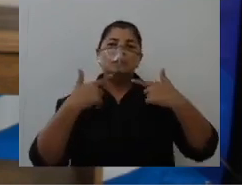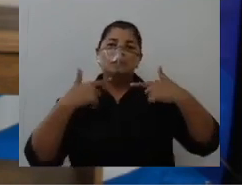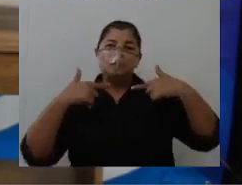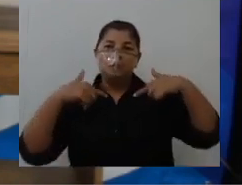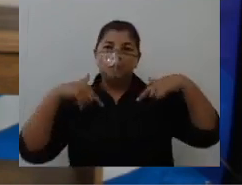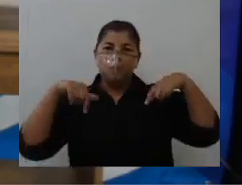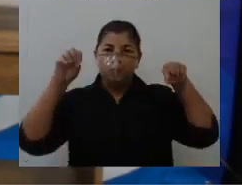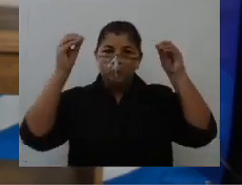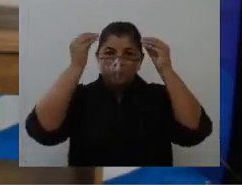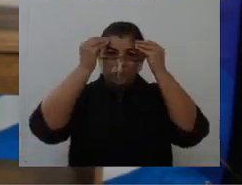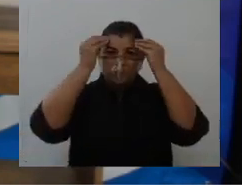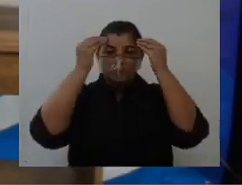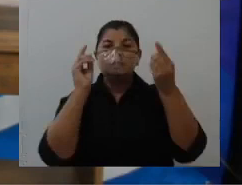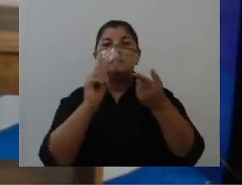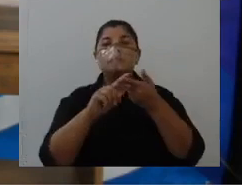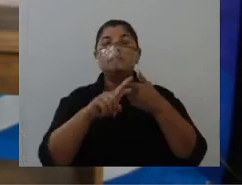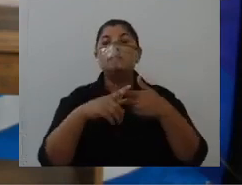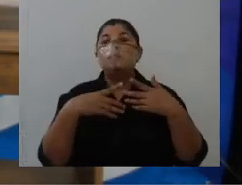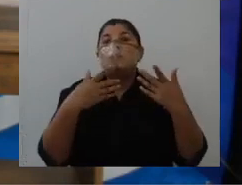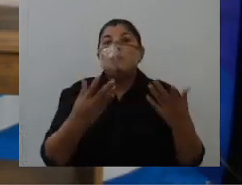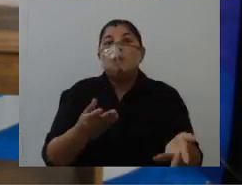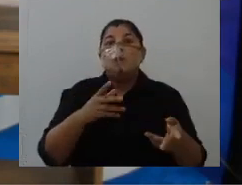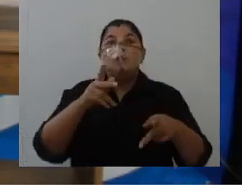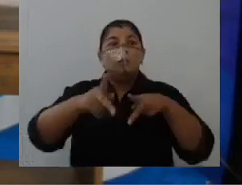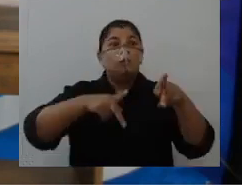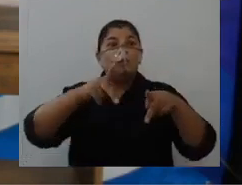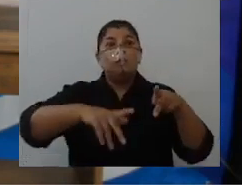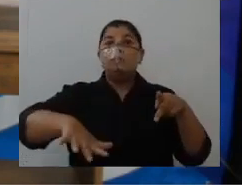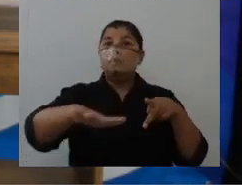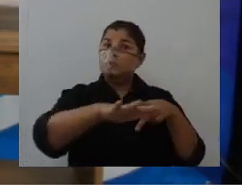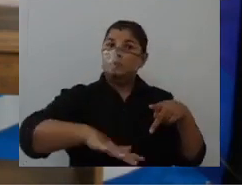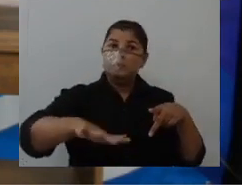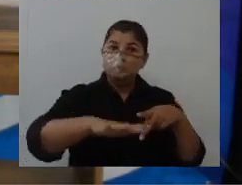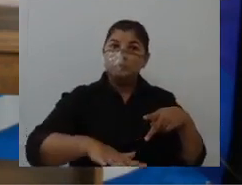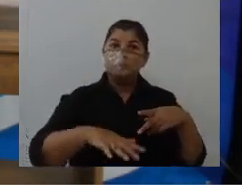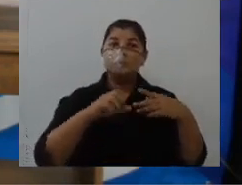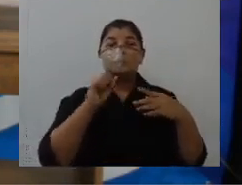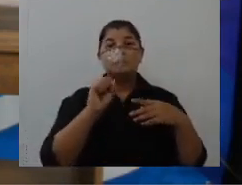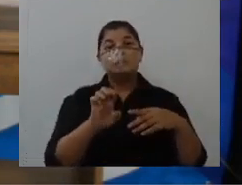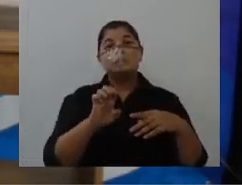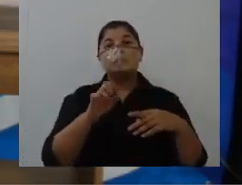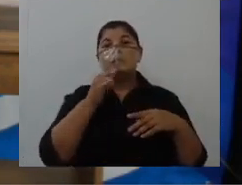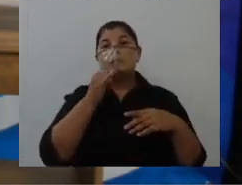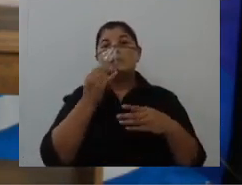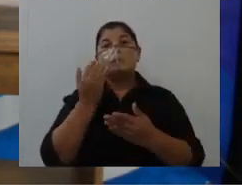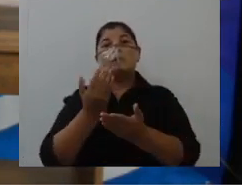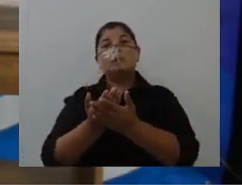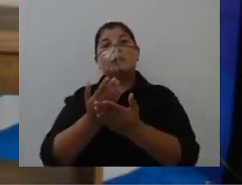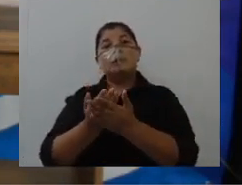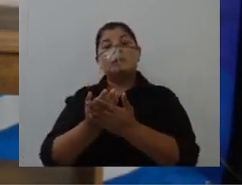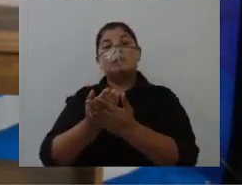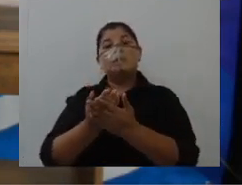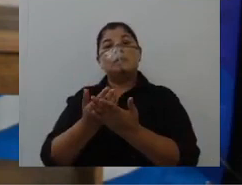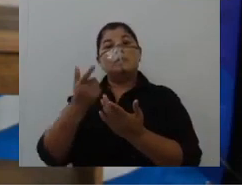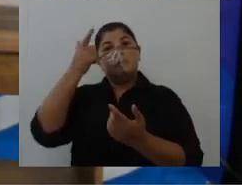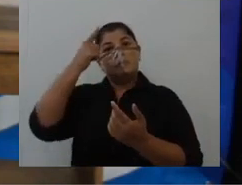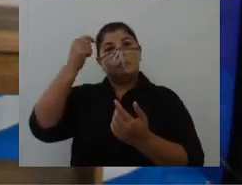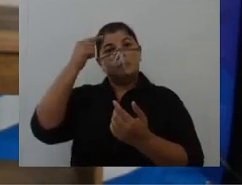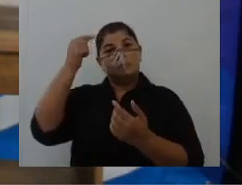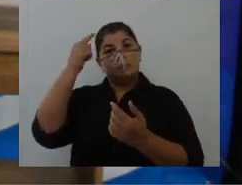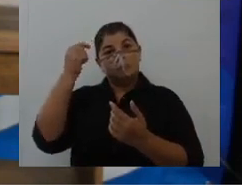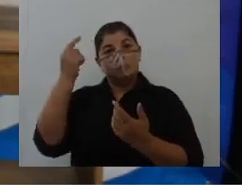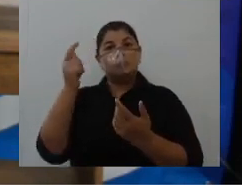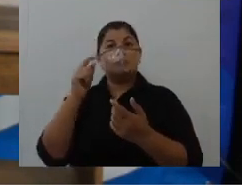e, além do mais, no público. No público. Se eu estivesse dando essa aula, por exemplo, para os meus alunos da universidade, os meus